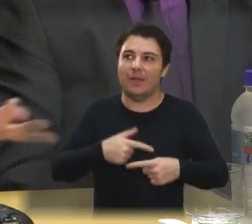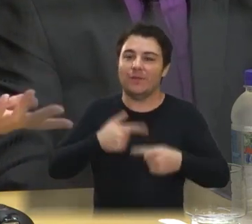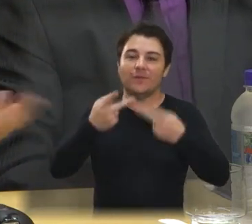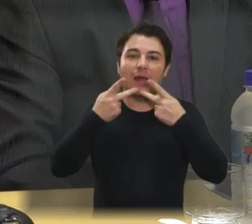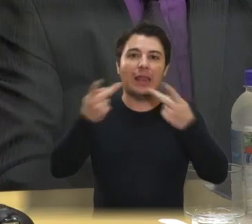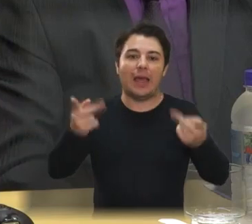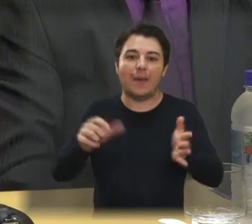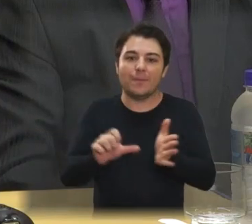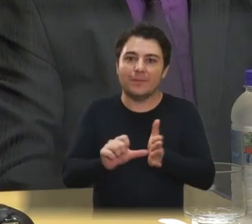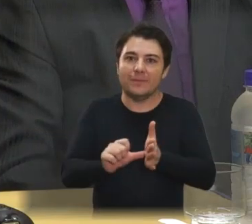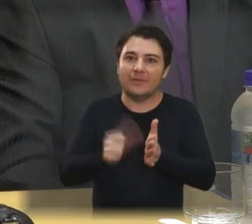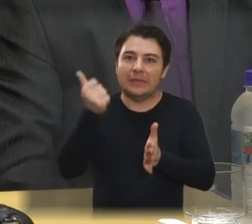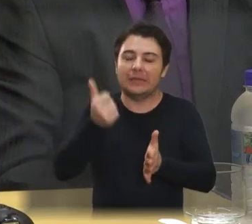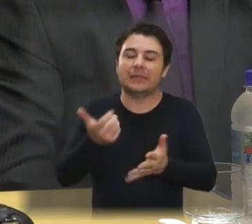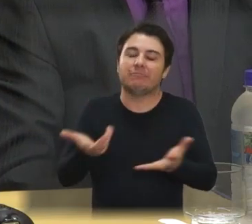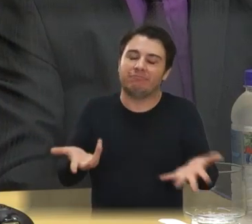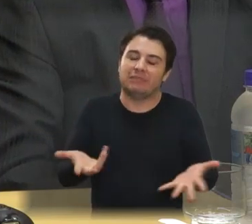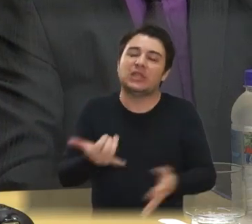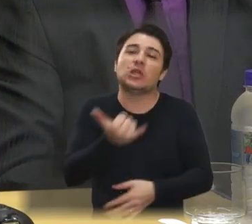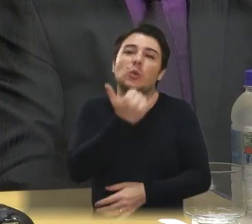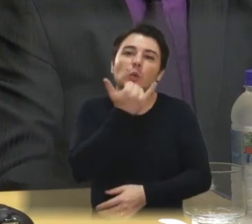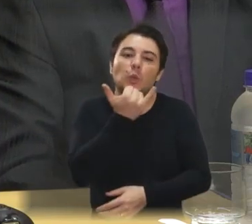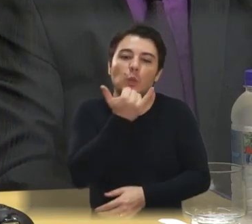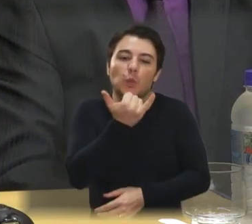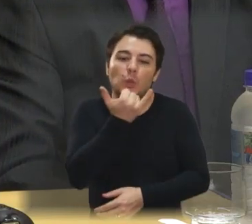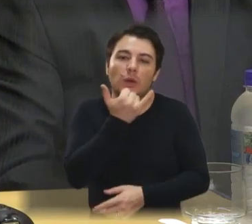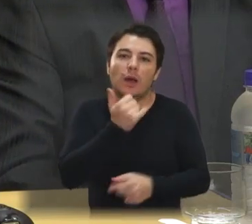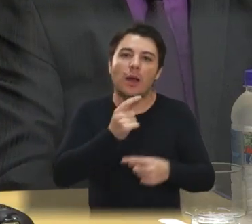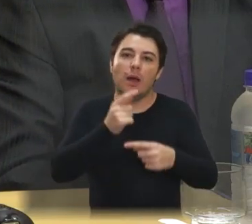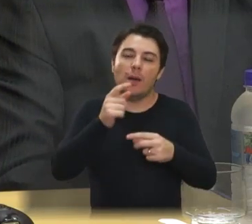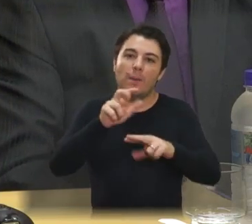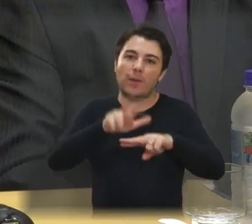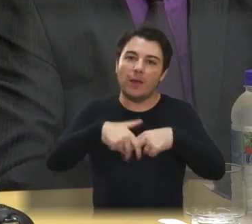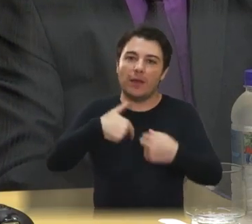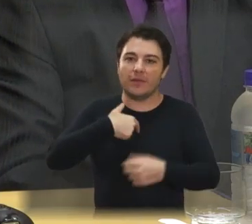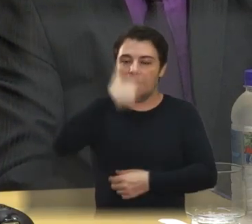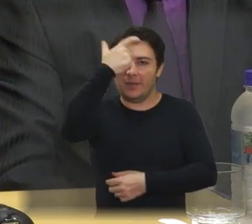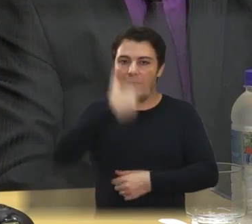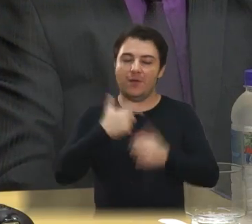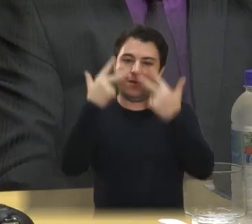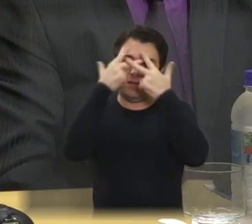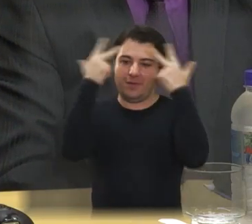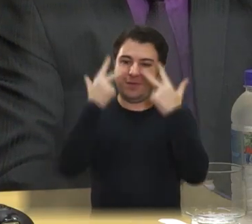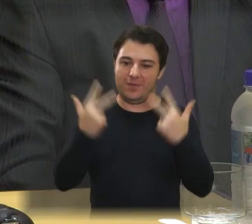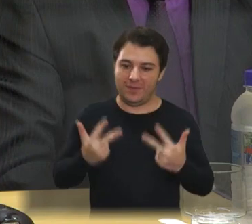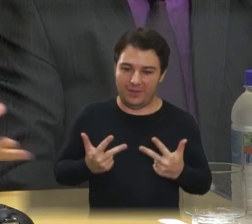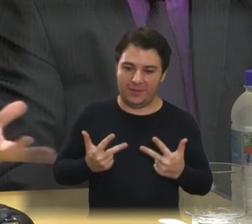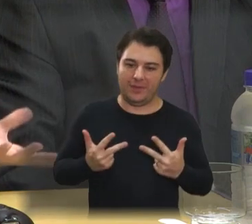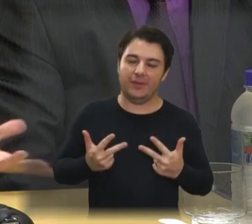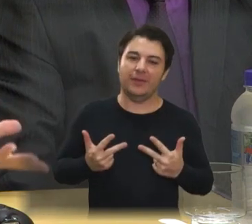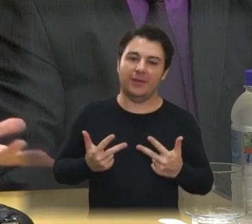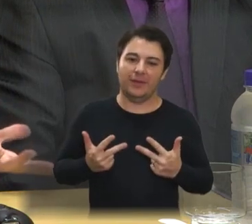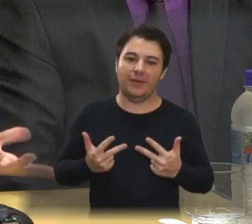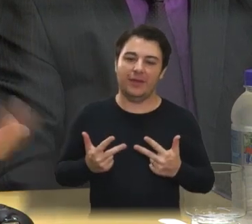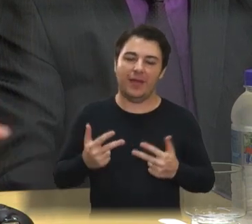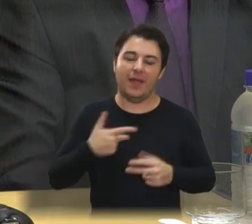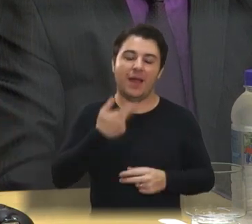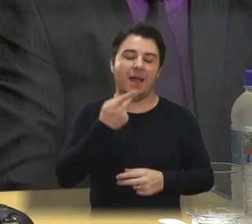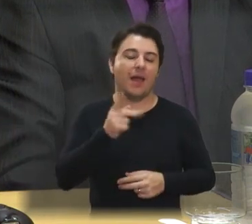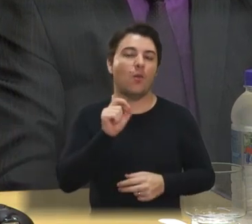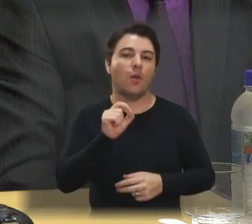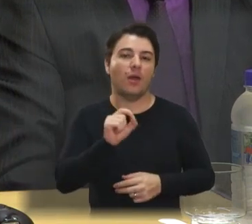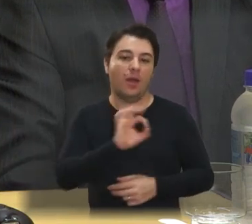falar assim a primeira vez Então gostaria de pedir desculpa do meu embaraço mas o que eu posso dizer é que a